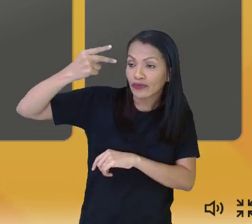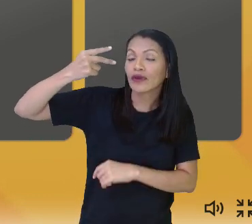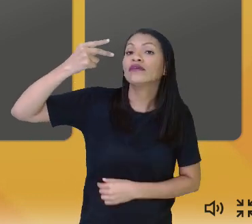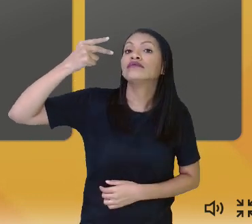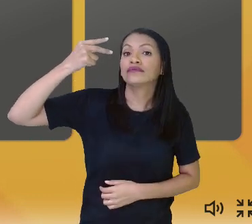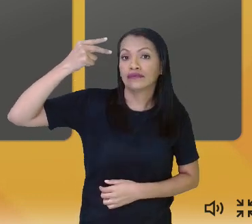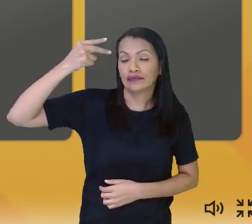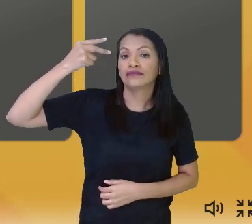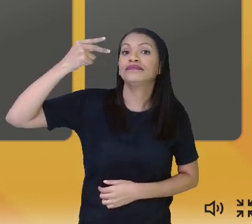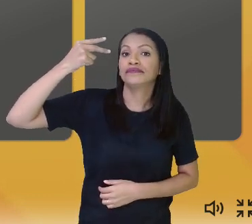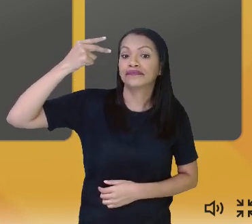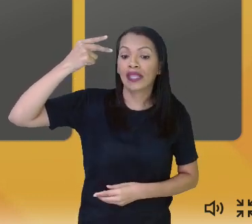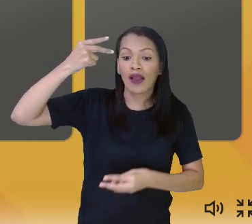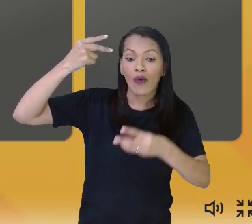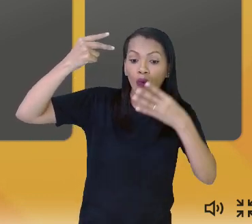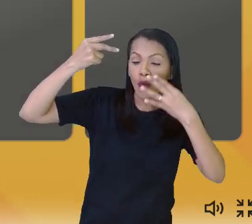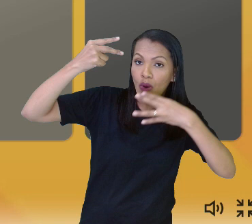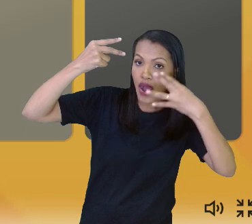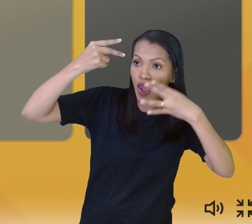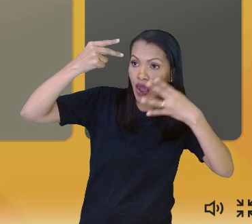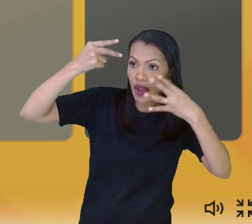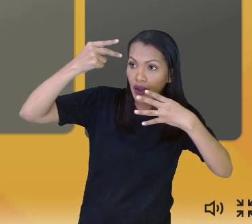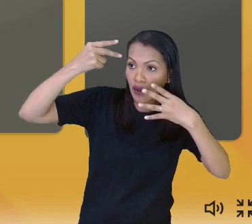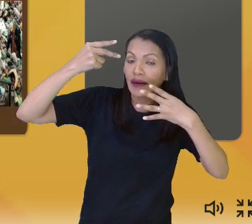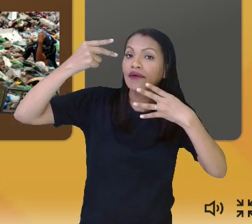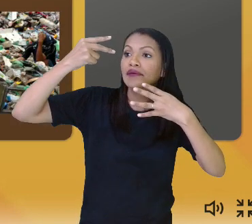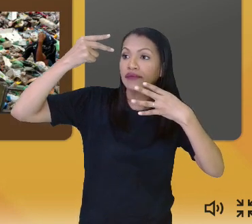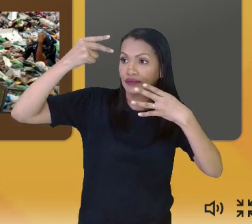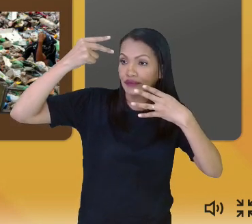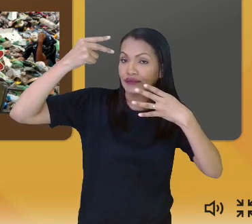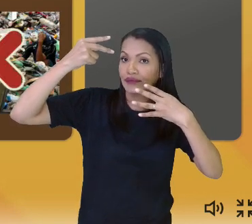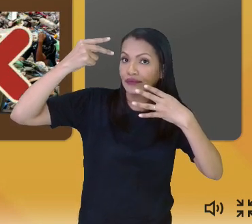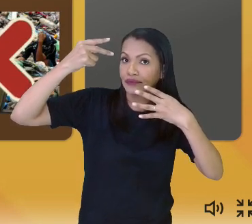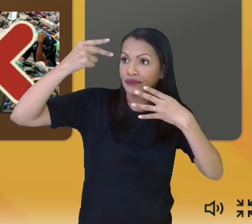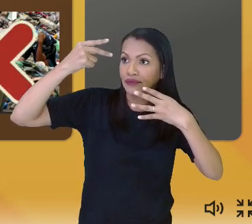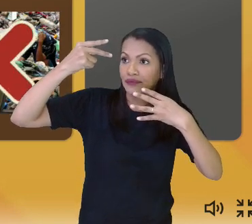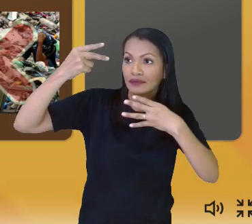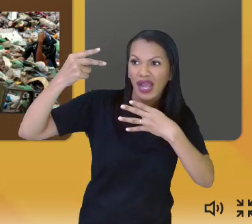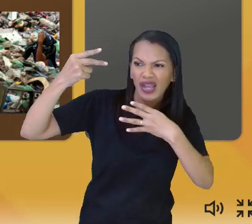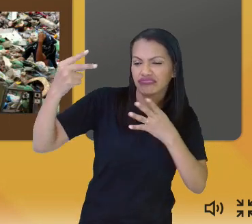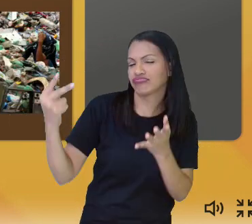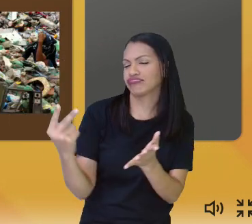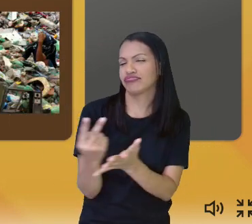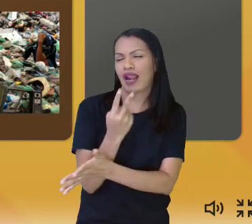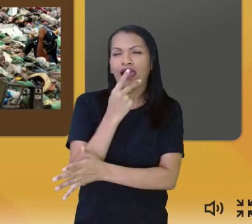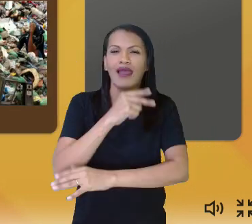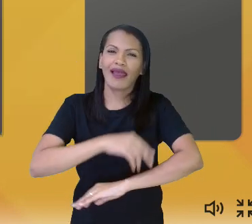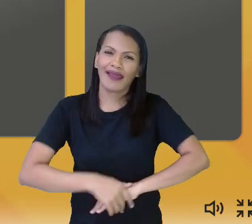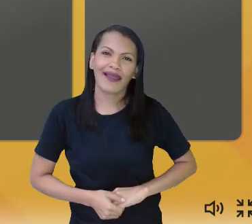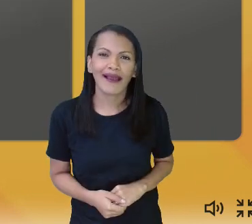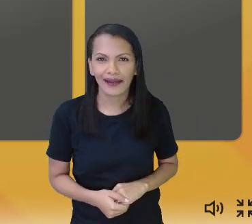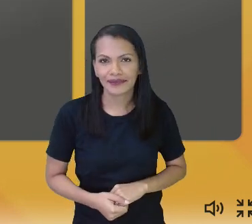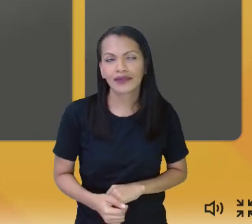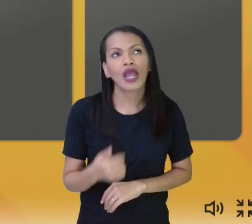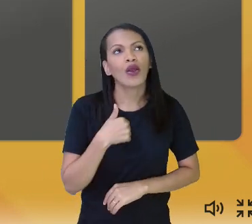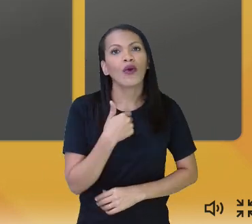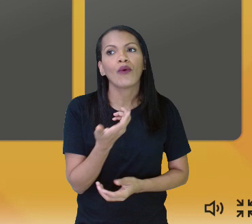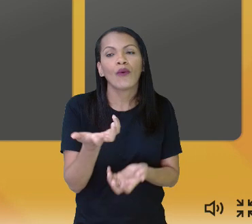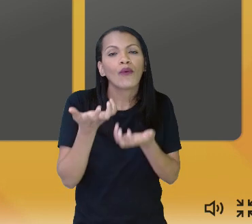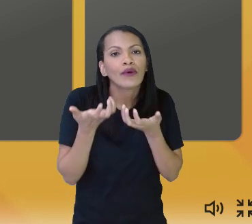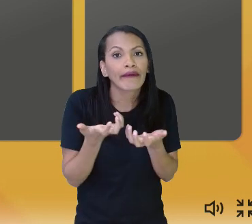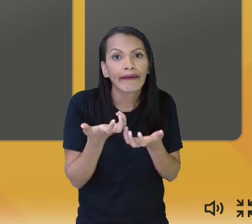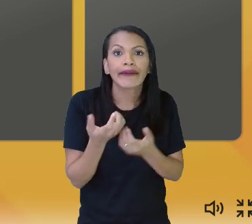com a quarta de baixo. Gente, eu não olhei quando estava preparando a aula, não. Não, professora. Eu vou querer a primeira